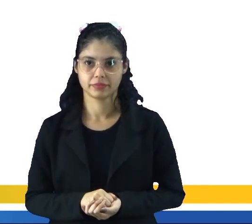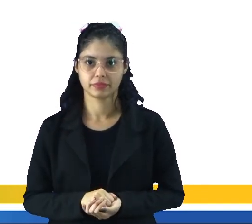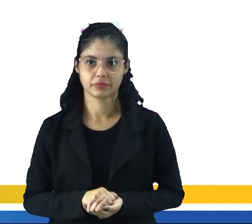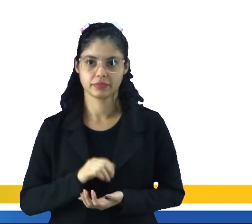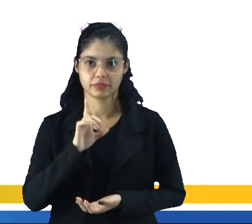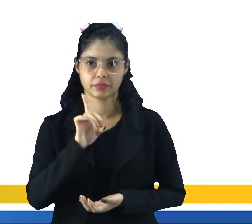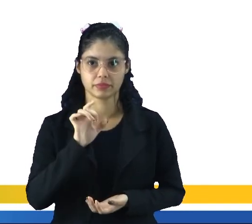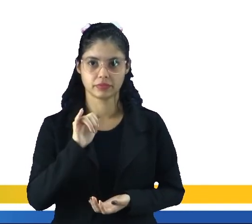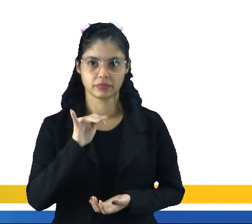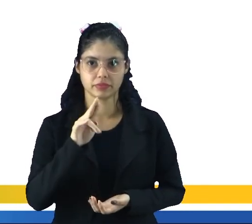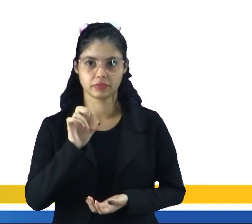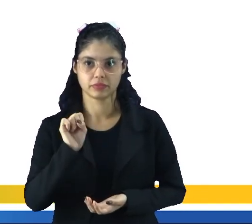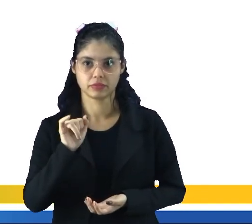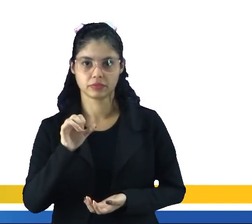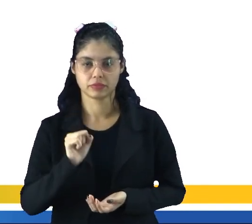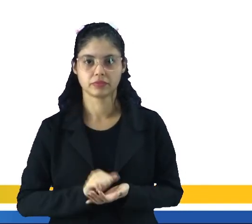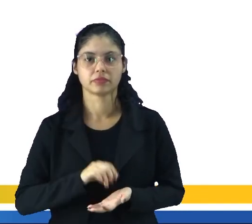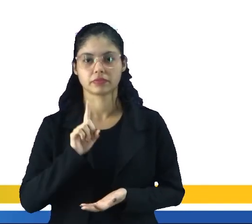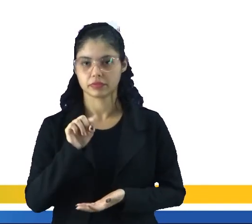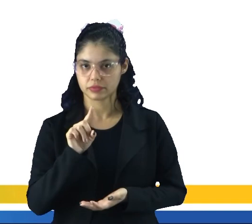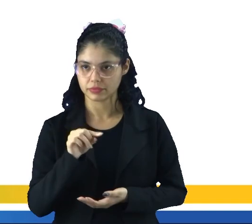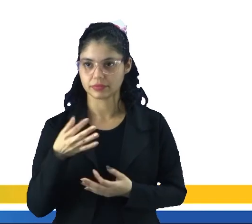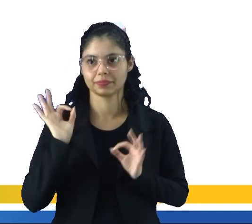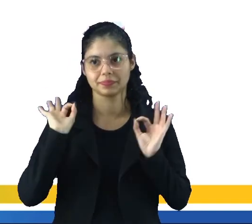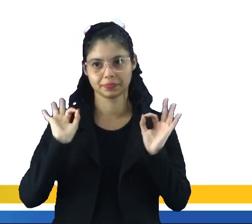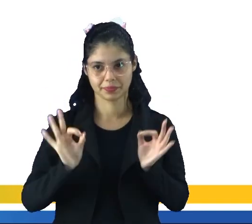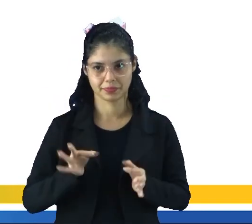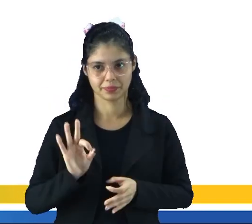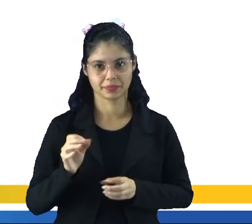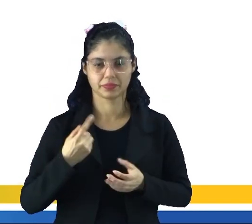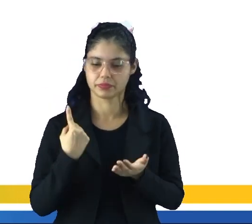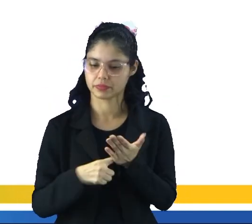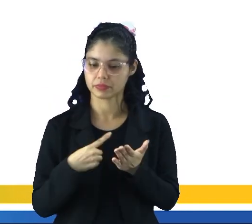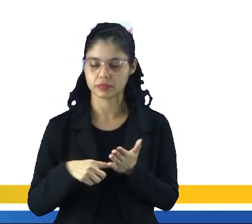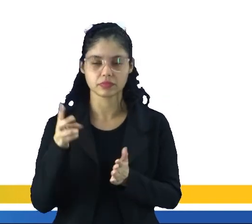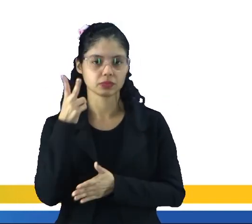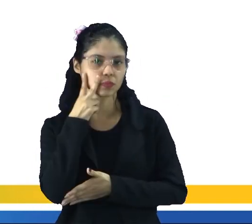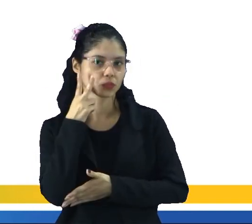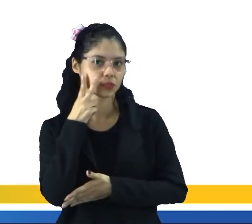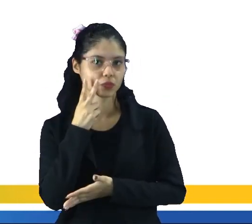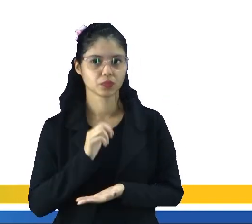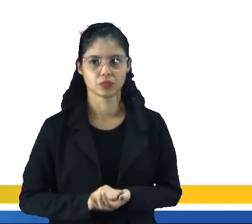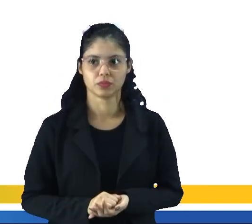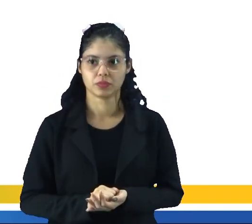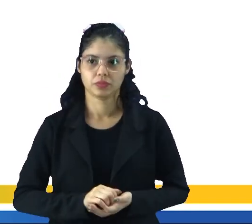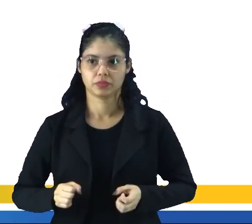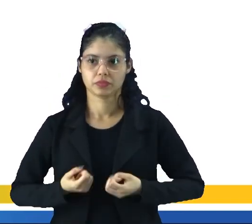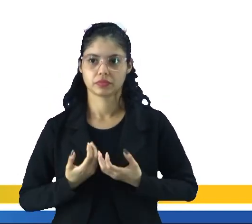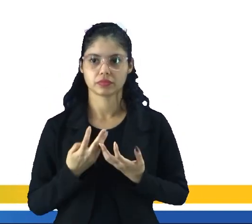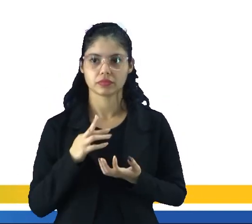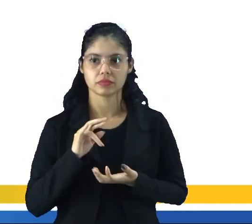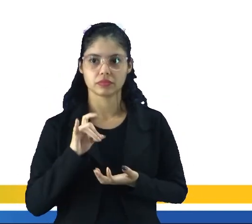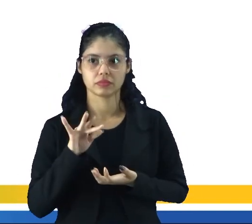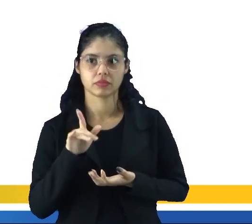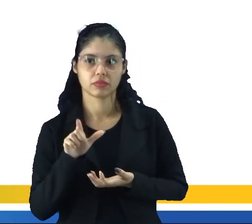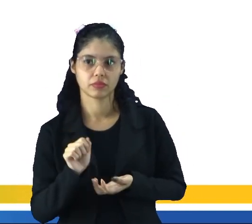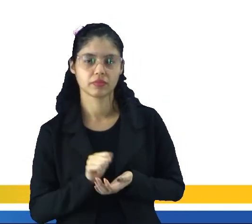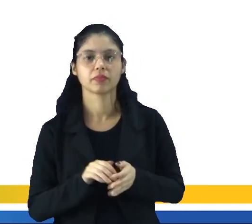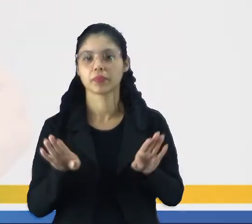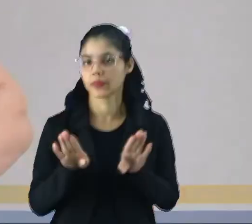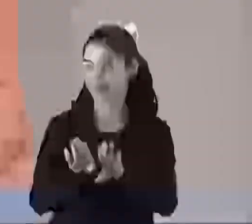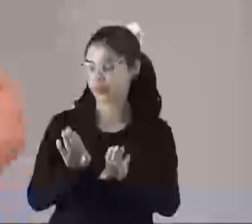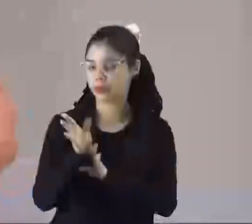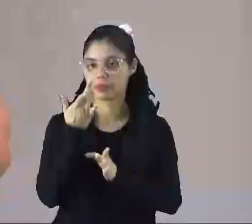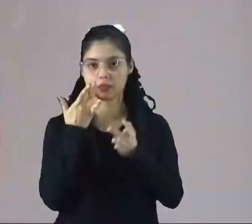Era o deus Dionísio, né? Ele era o deus considerado deus do vinho, da fertilidade e também do